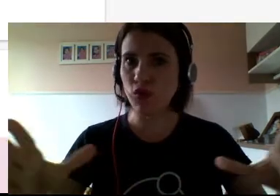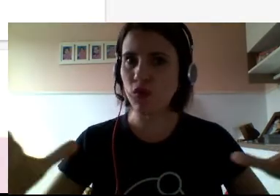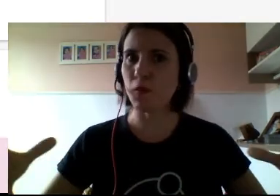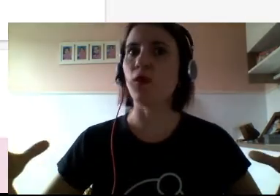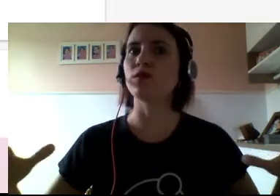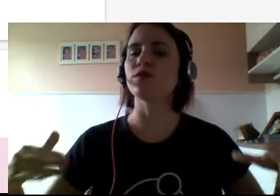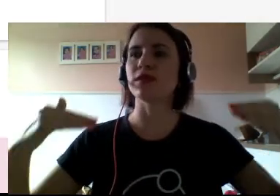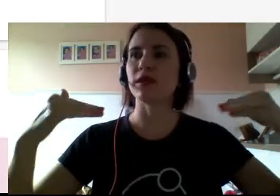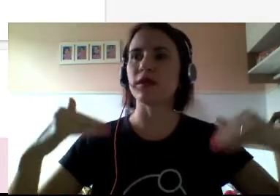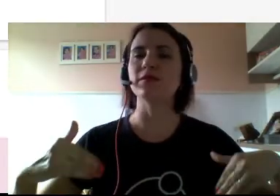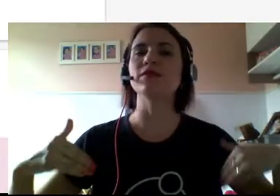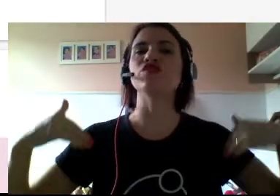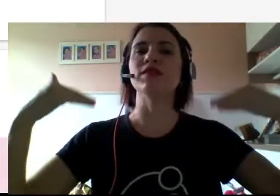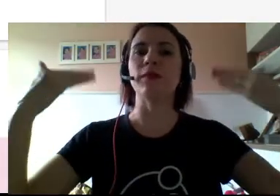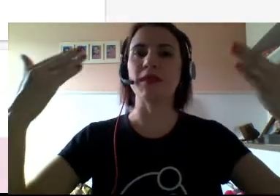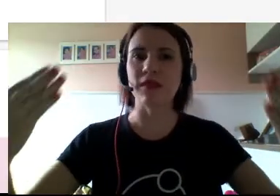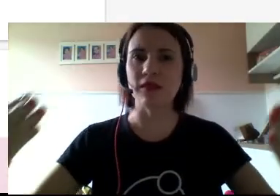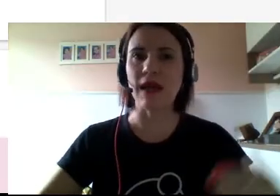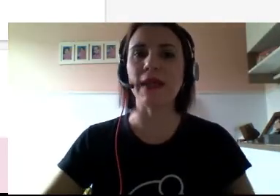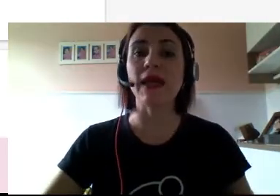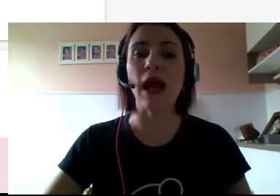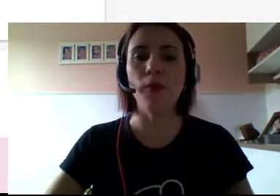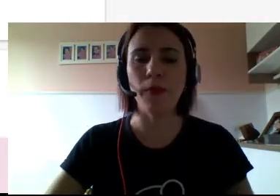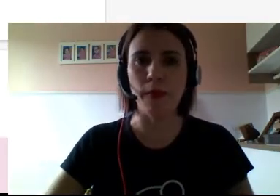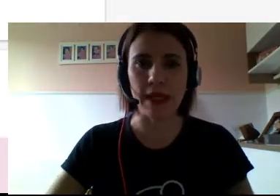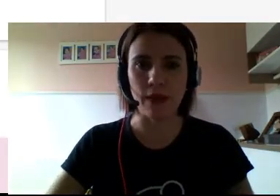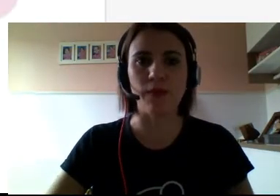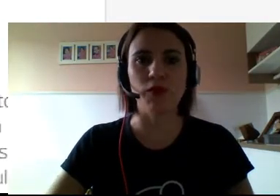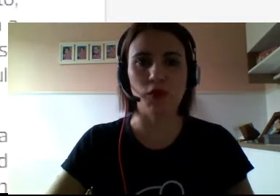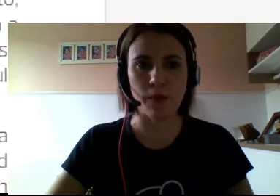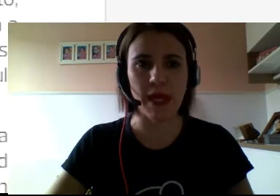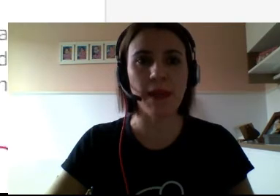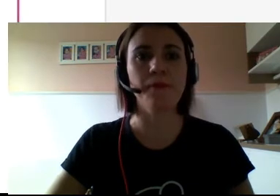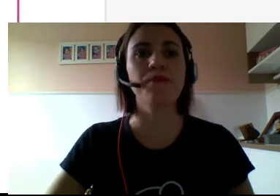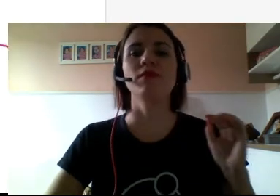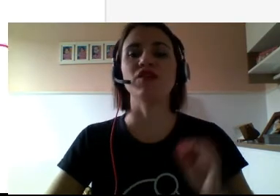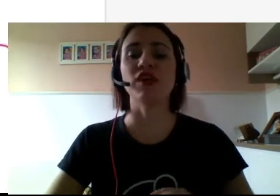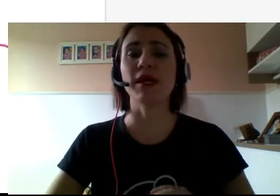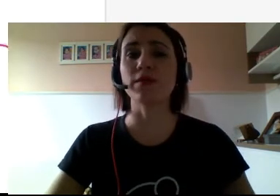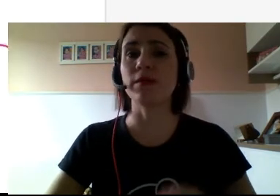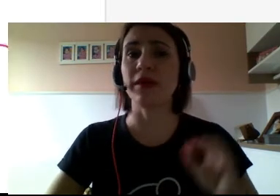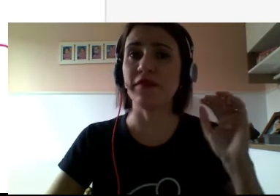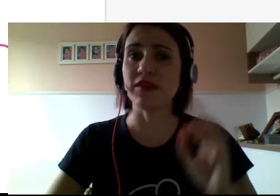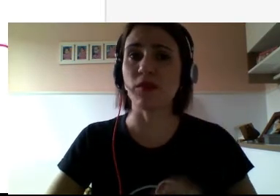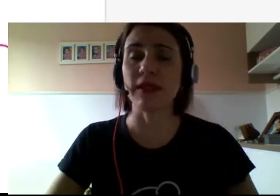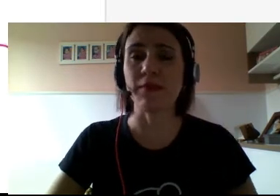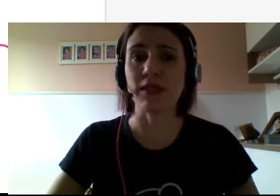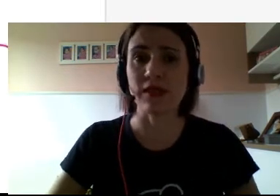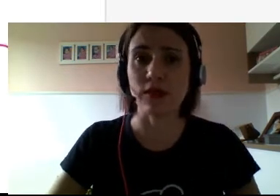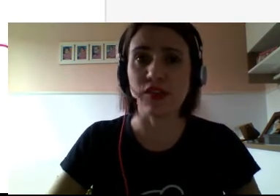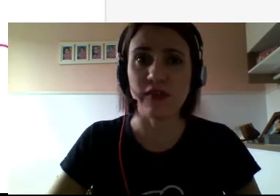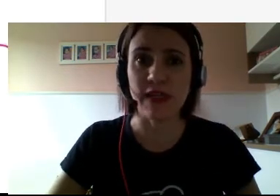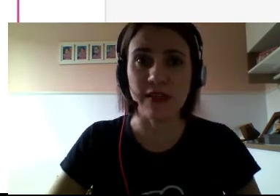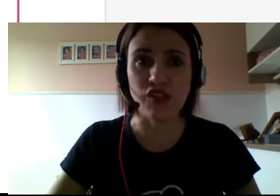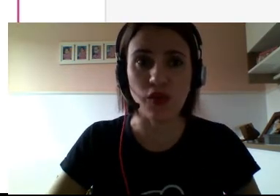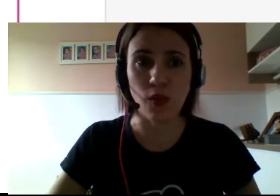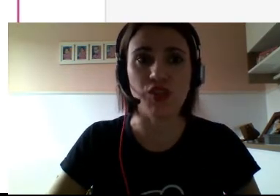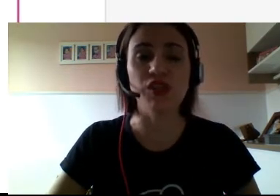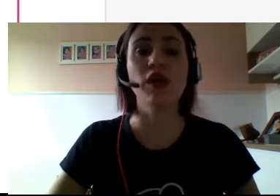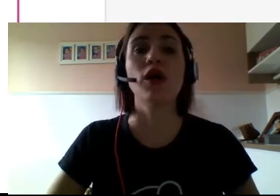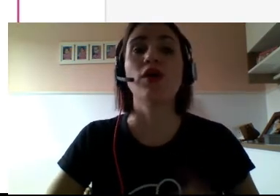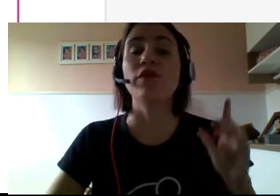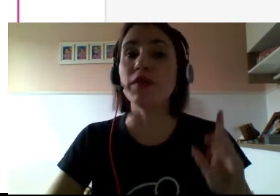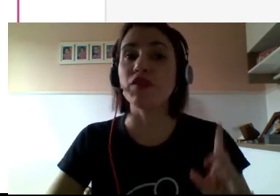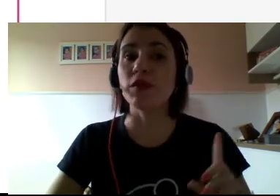alinhar todos os pontos antes de se apresentar ao público tudo bem que a Carol também fez uma adaptação na